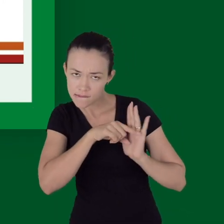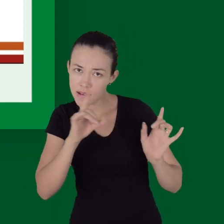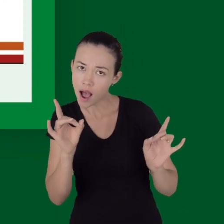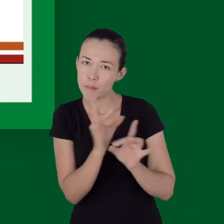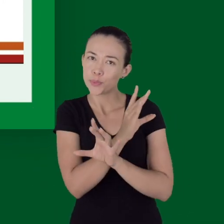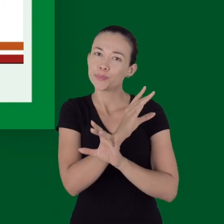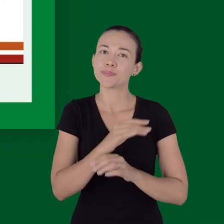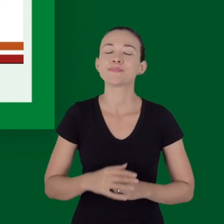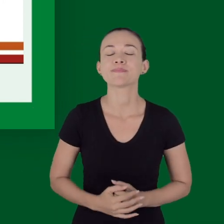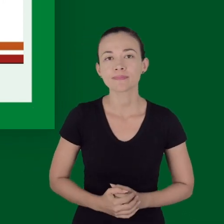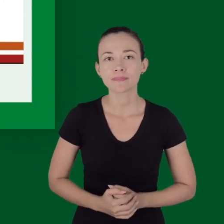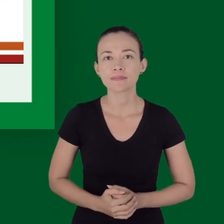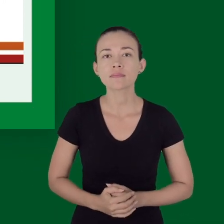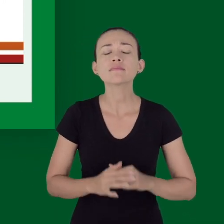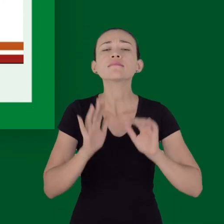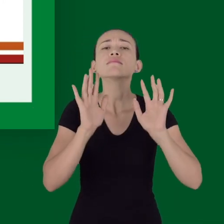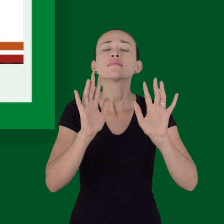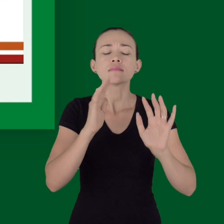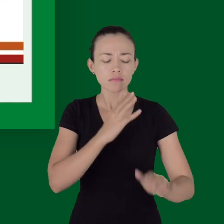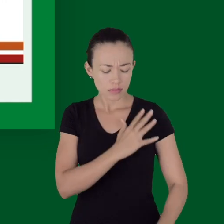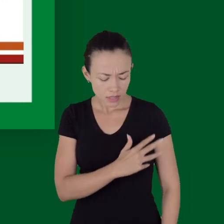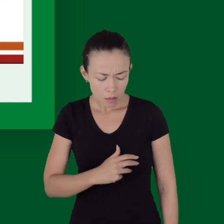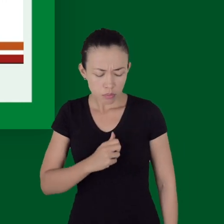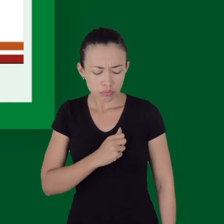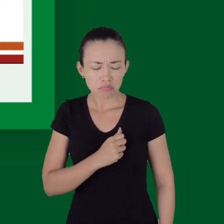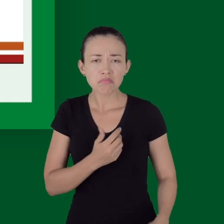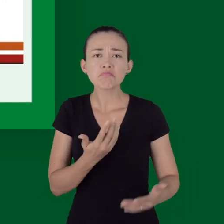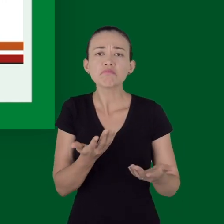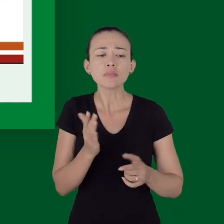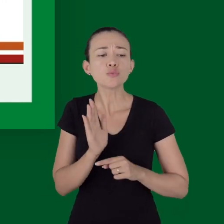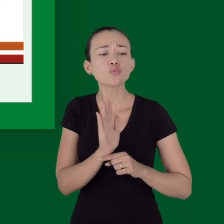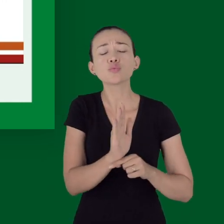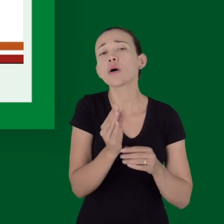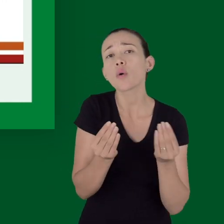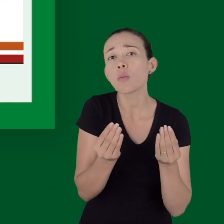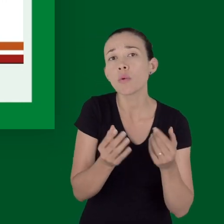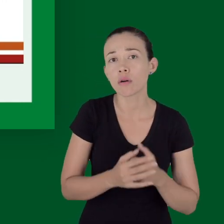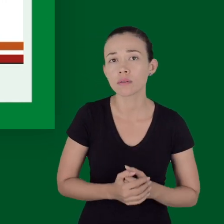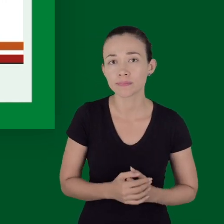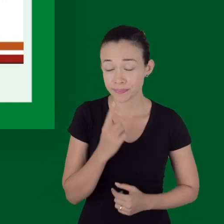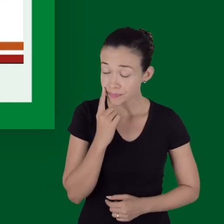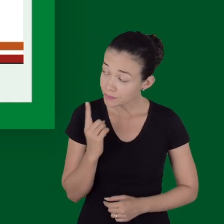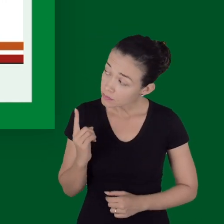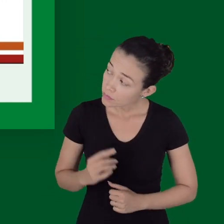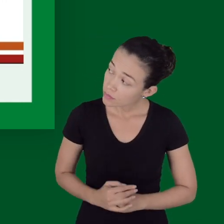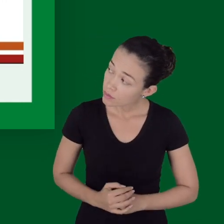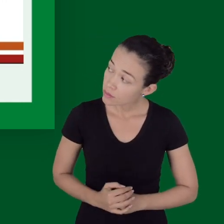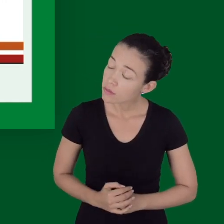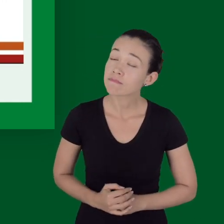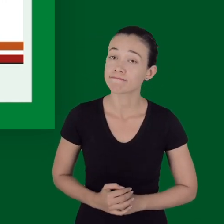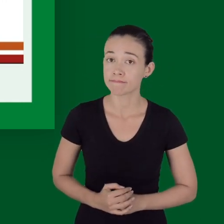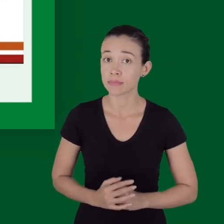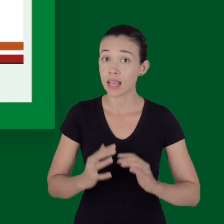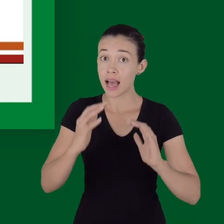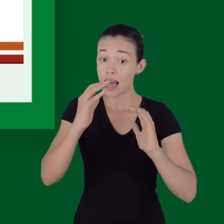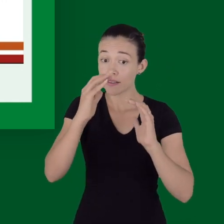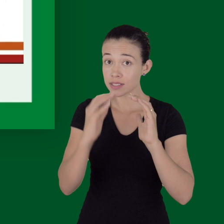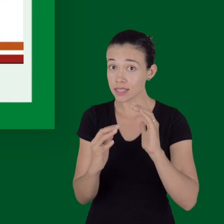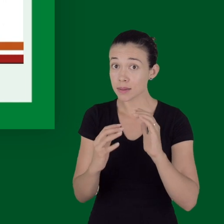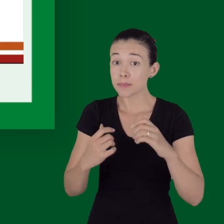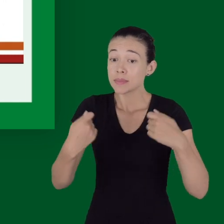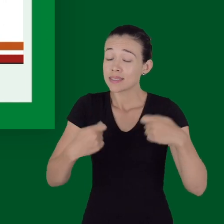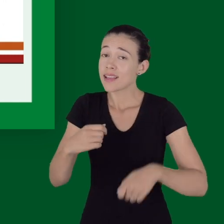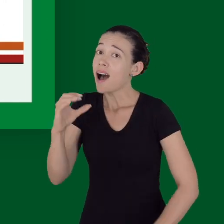que é o papel do SAMU nessa doença? AVC é igual a tratamento hospitalar rápido. Isso